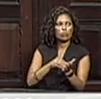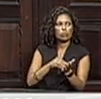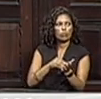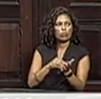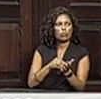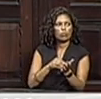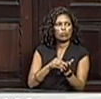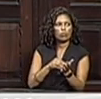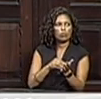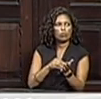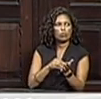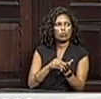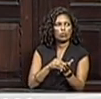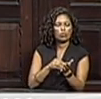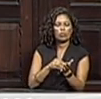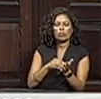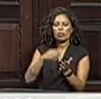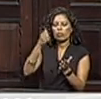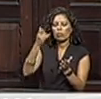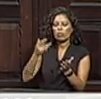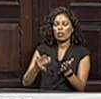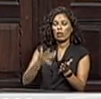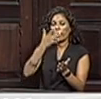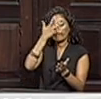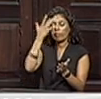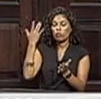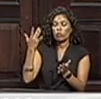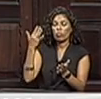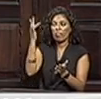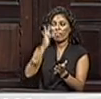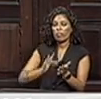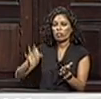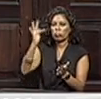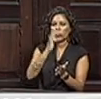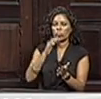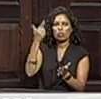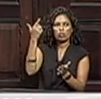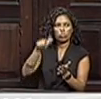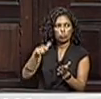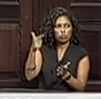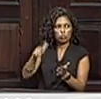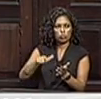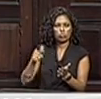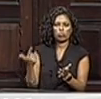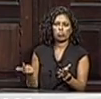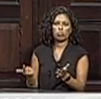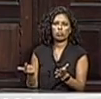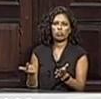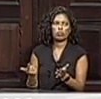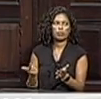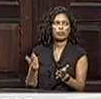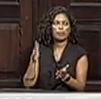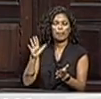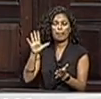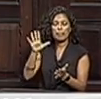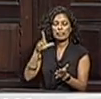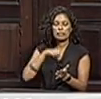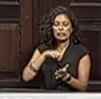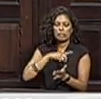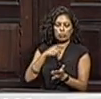os técnicos de nível médio regularmente inscritos nos conselhos regionais de